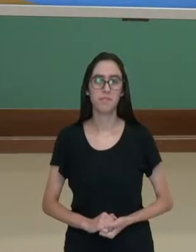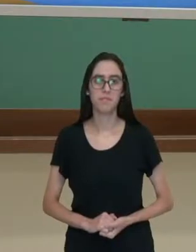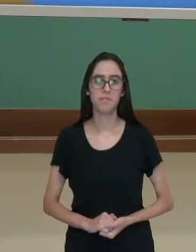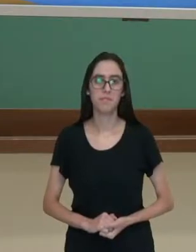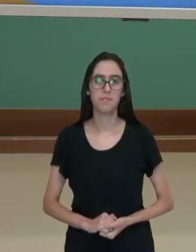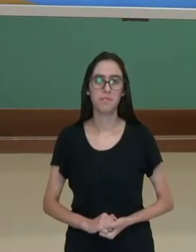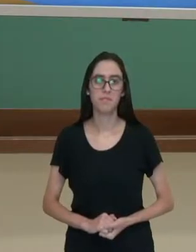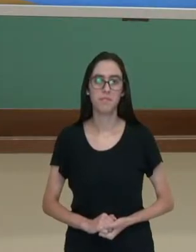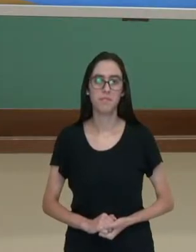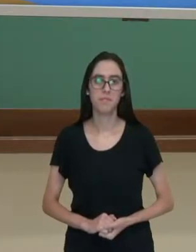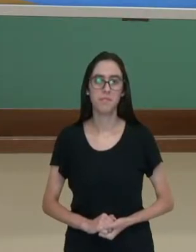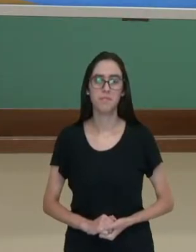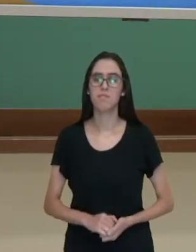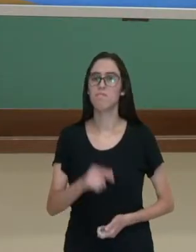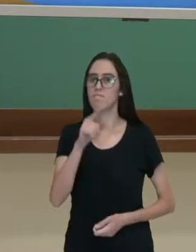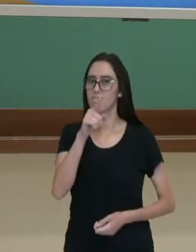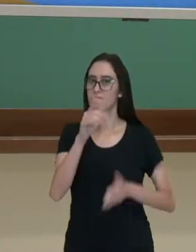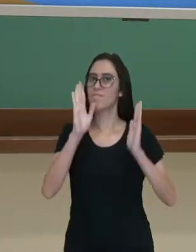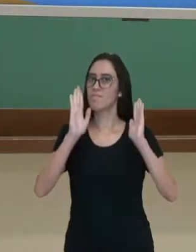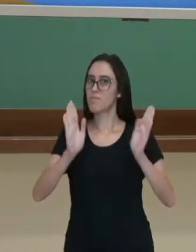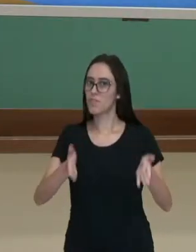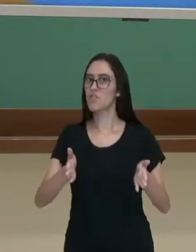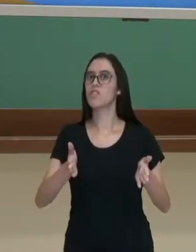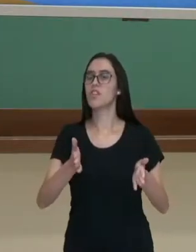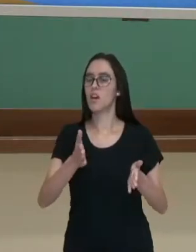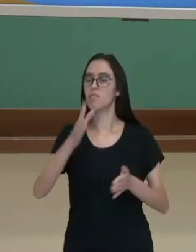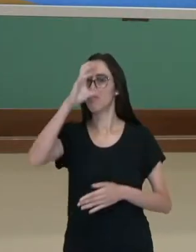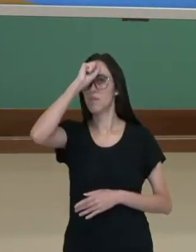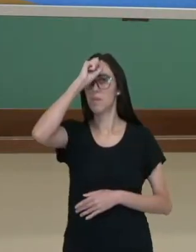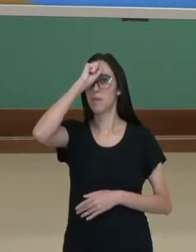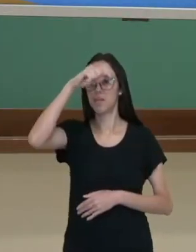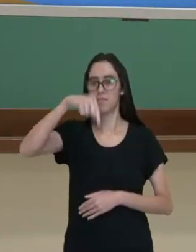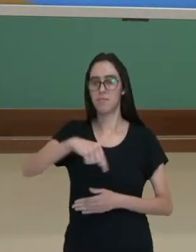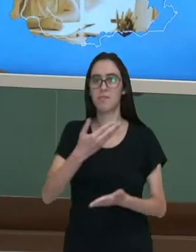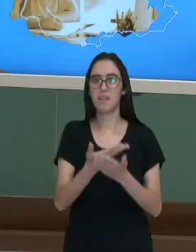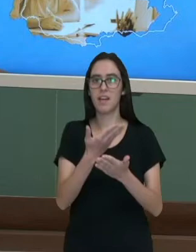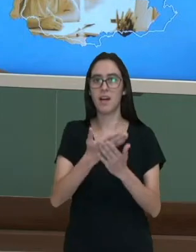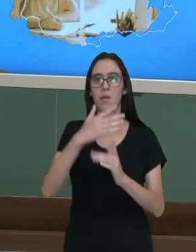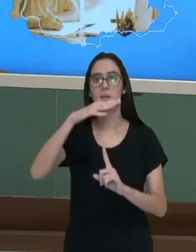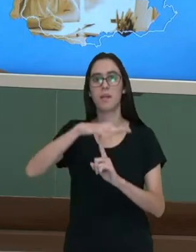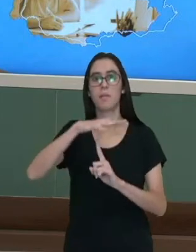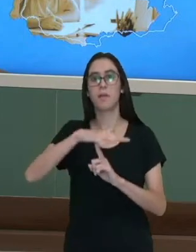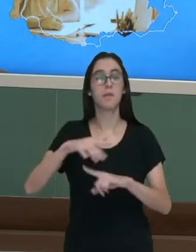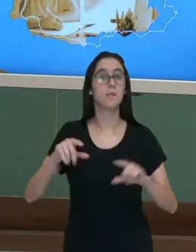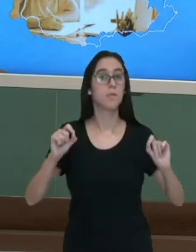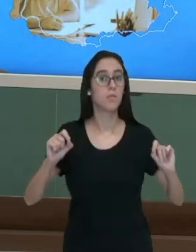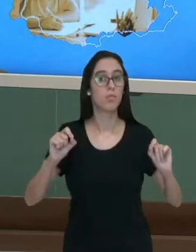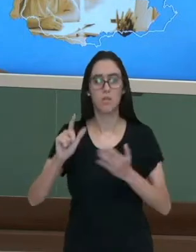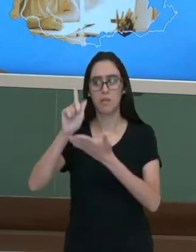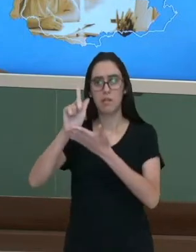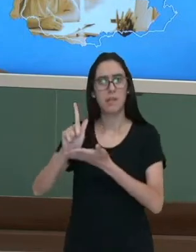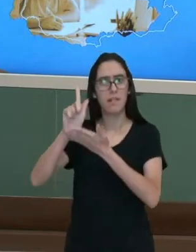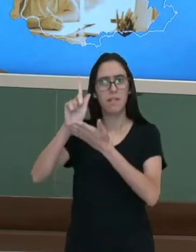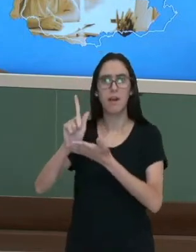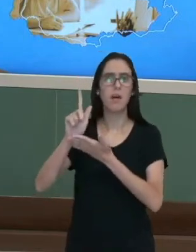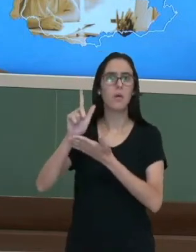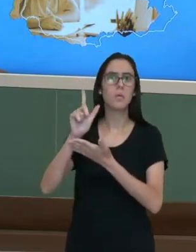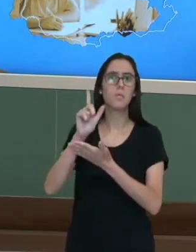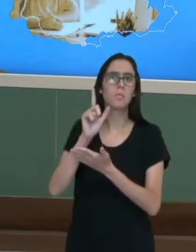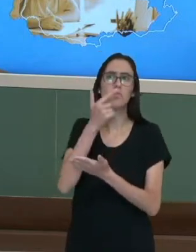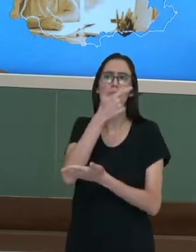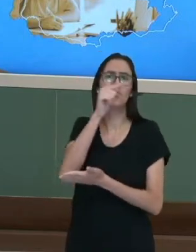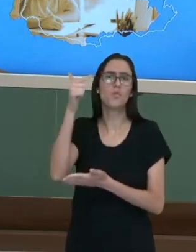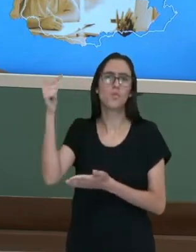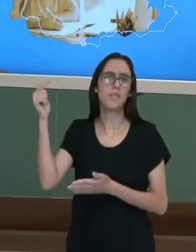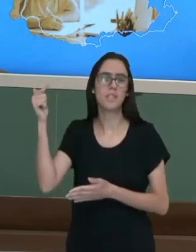Você já viu aqui no canal do Aula Paraná, nós já falamos que a gravidade, ela não existe, né, cara? É uma invenção do mundo aí,